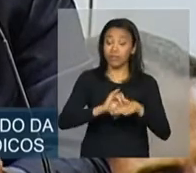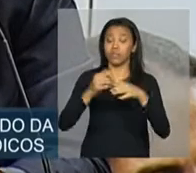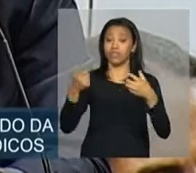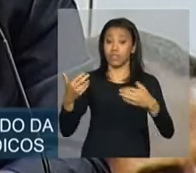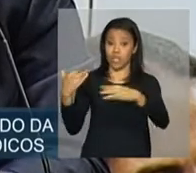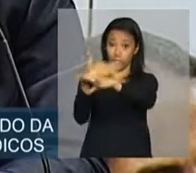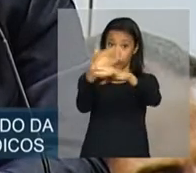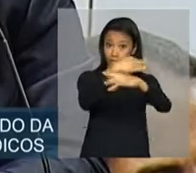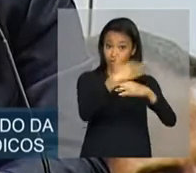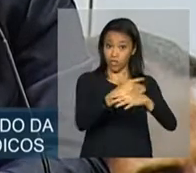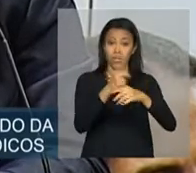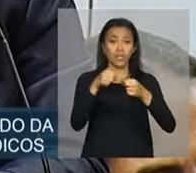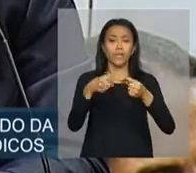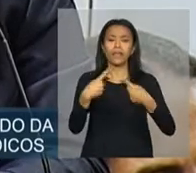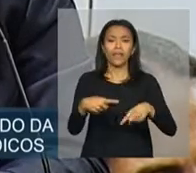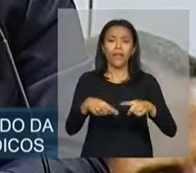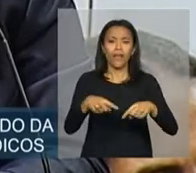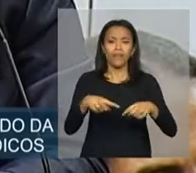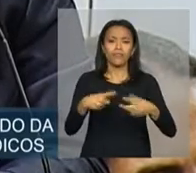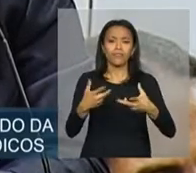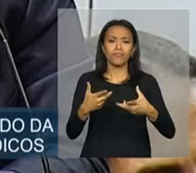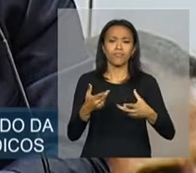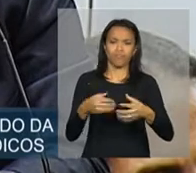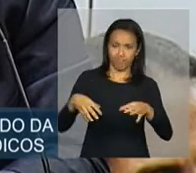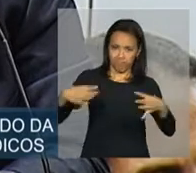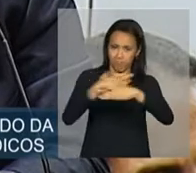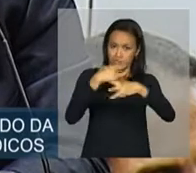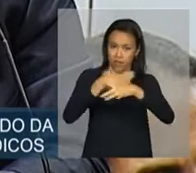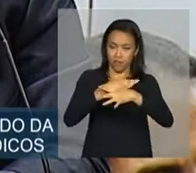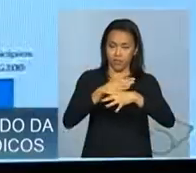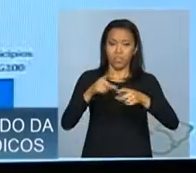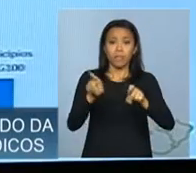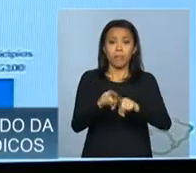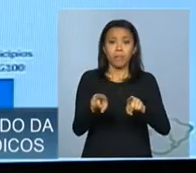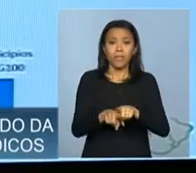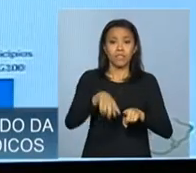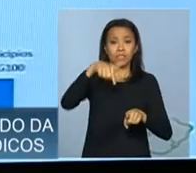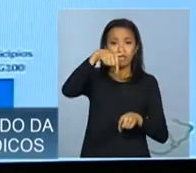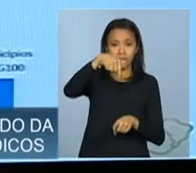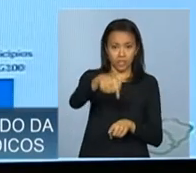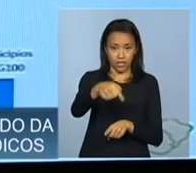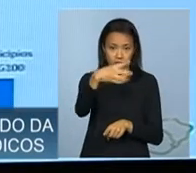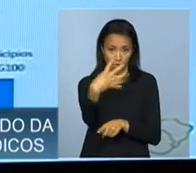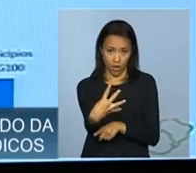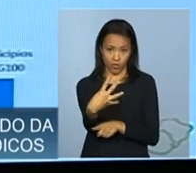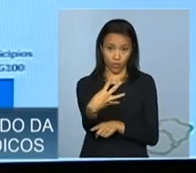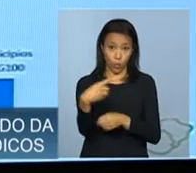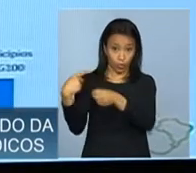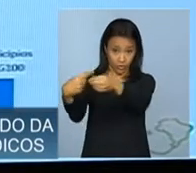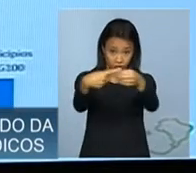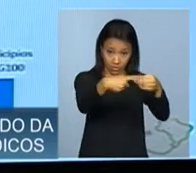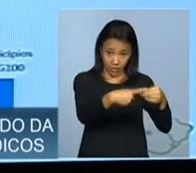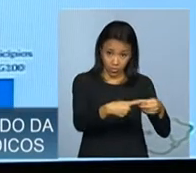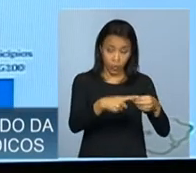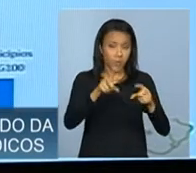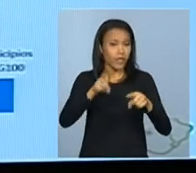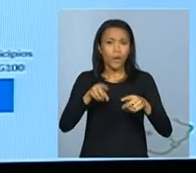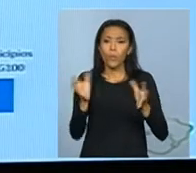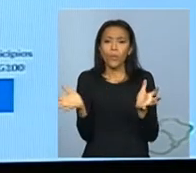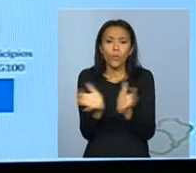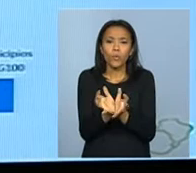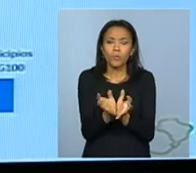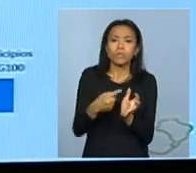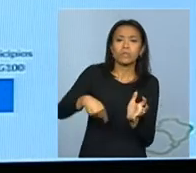e municípios pertencentes à região m o e 74 municípios do grupo chamado Grupo G sem que aquele